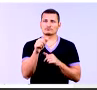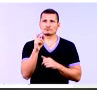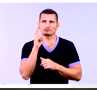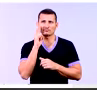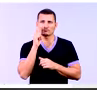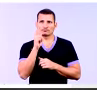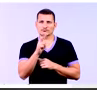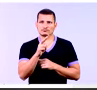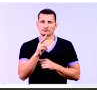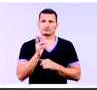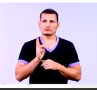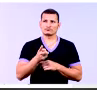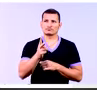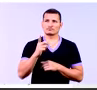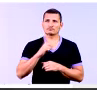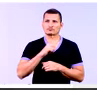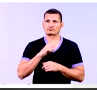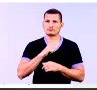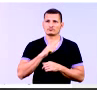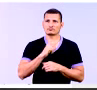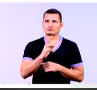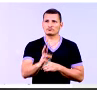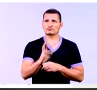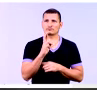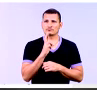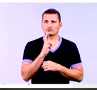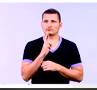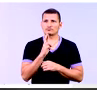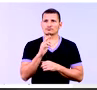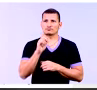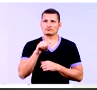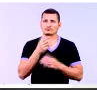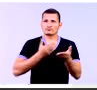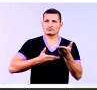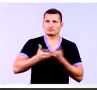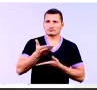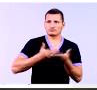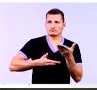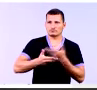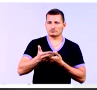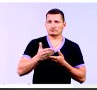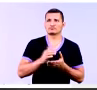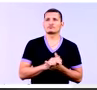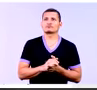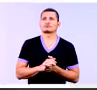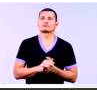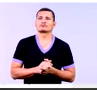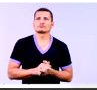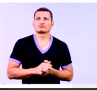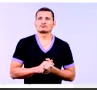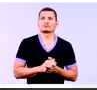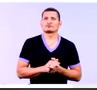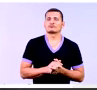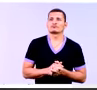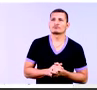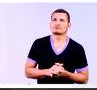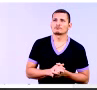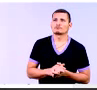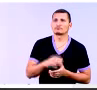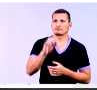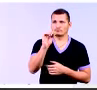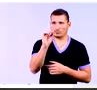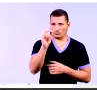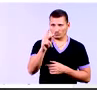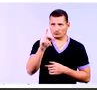Observe-se que eu sempre tenho um feedback, que é a interação final, a tela final. Então, após a confirmação,